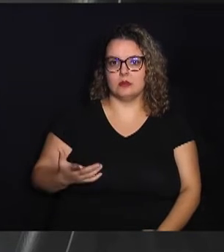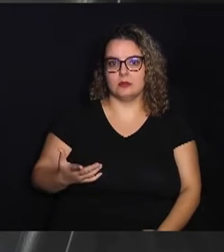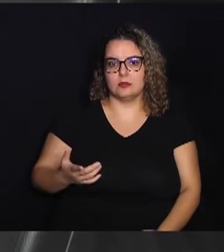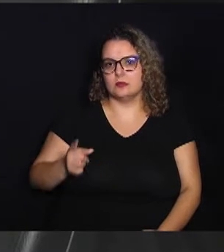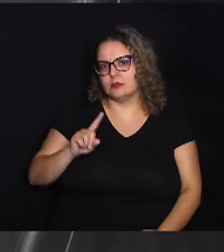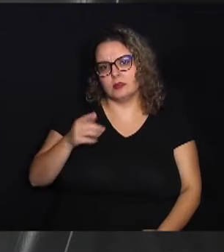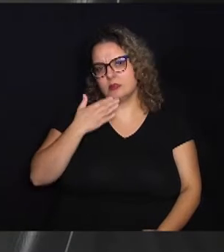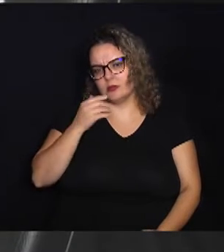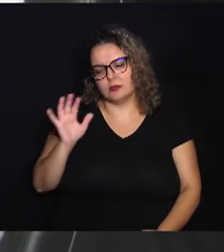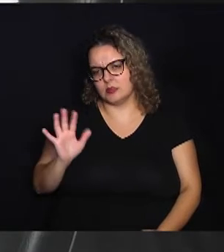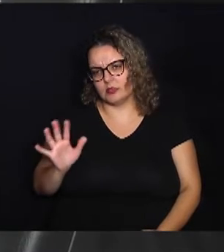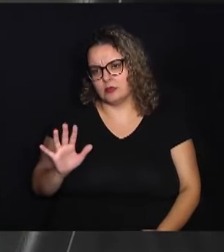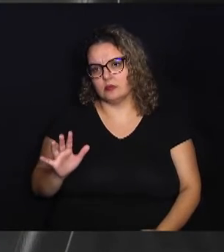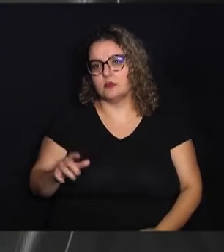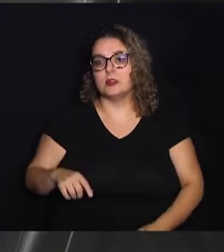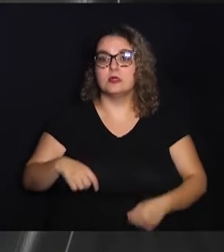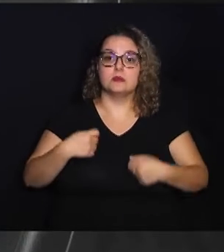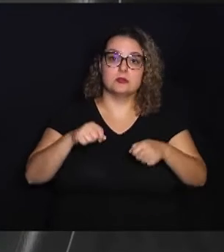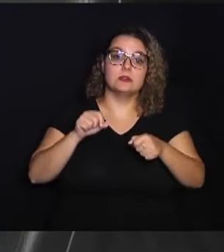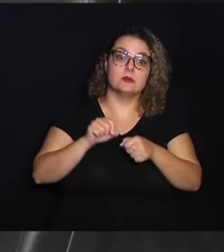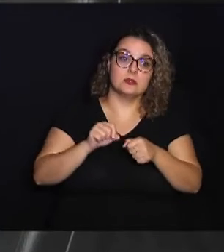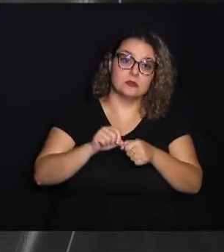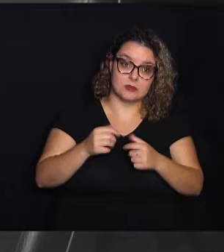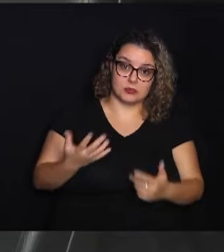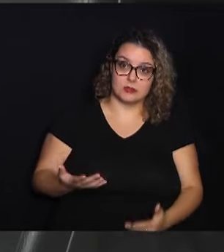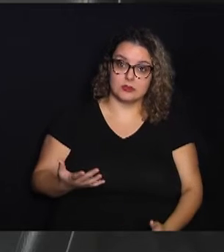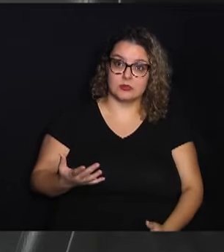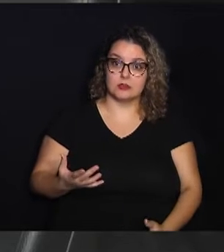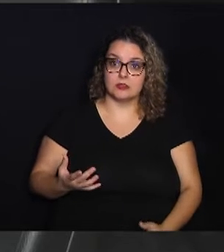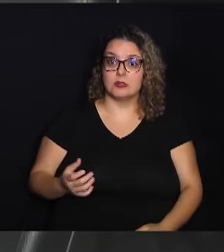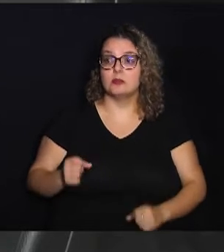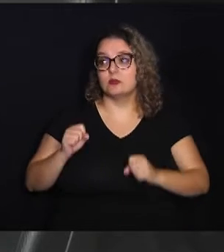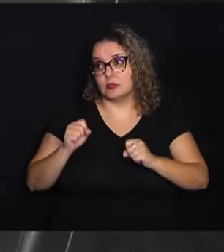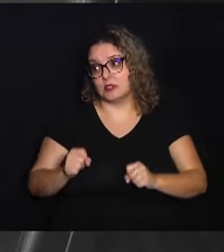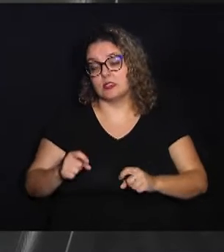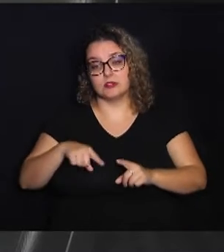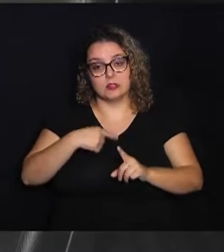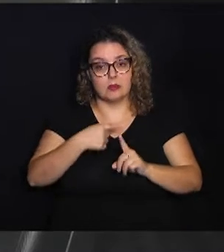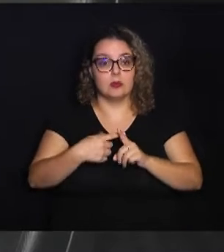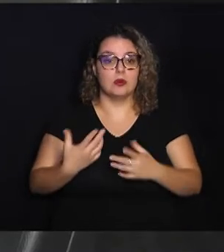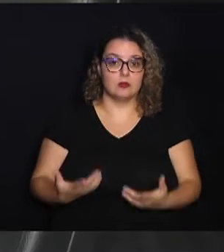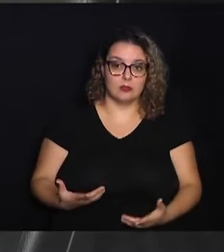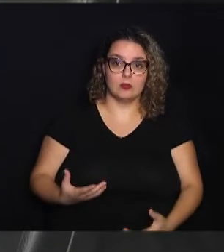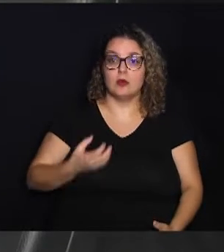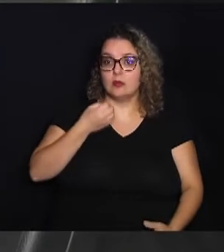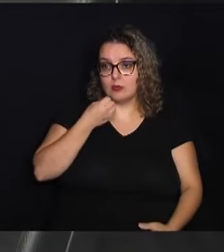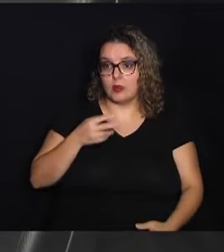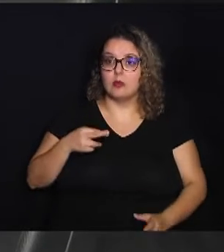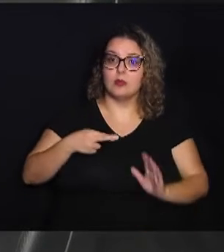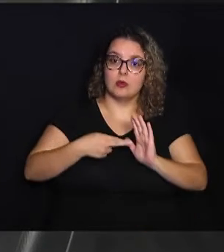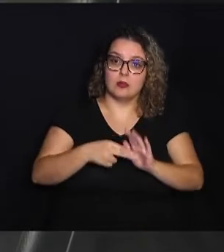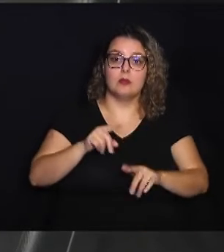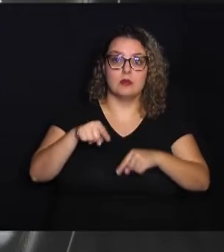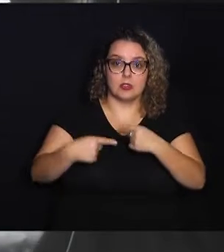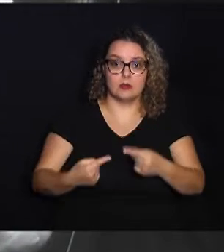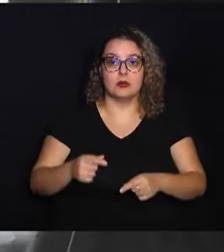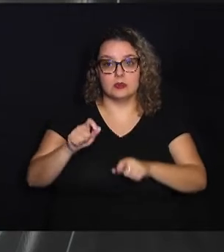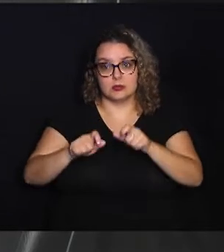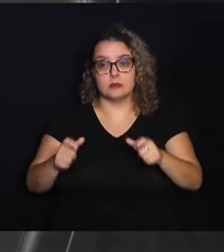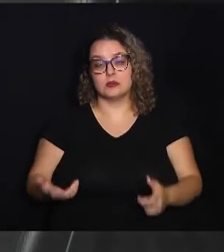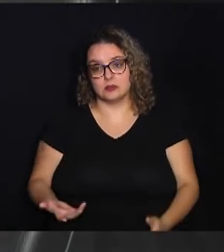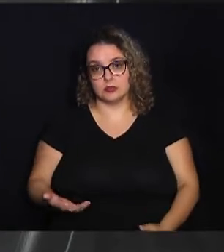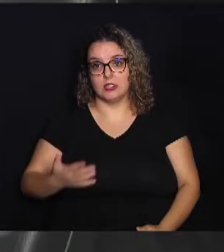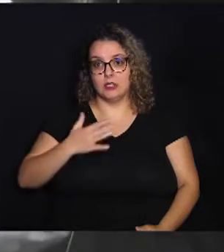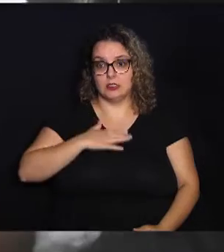melhor, mas eu tinha que fazer algo realmente que pudesse ser positivo, que pudesse ser uma boa referência até para outras pessoas. Então, da